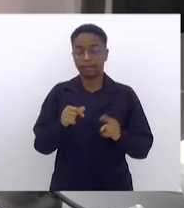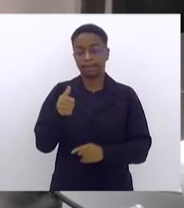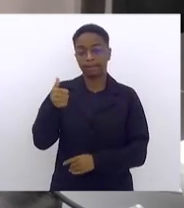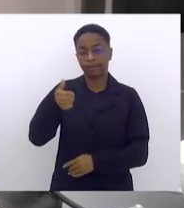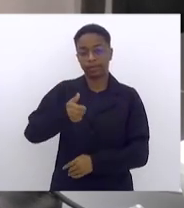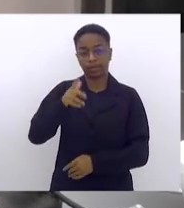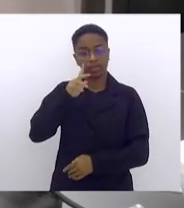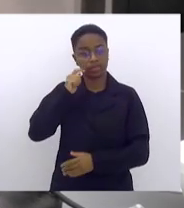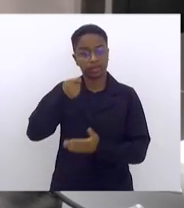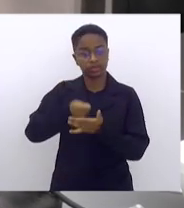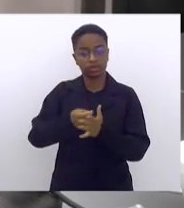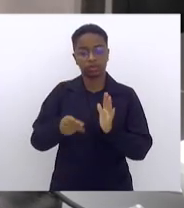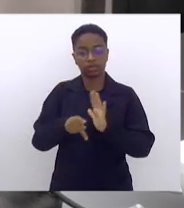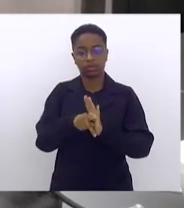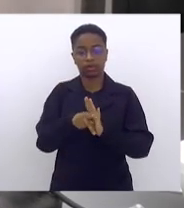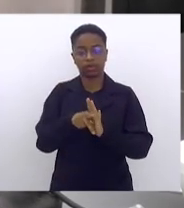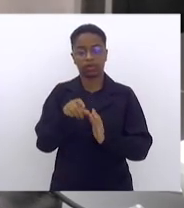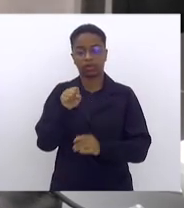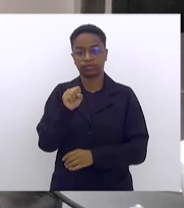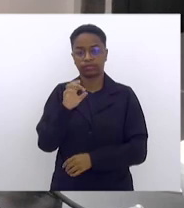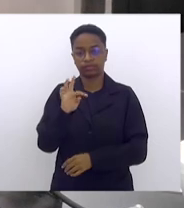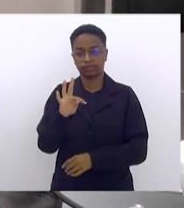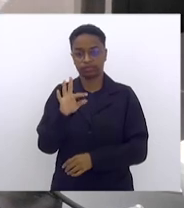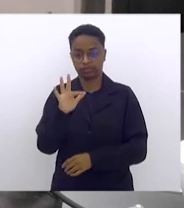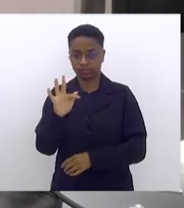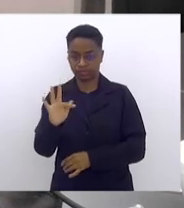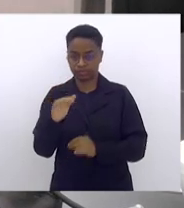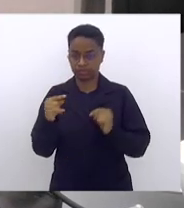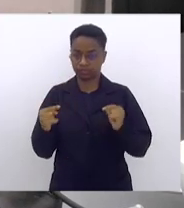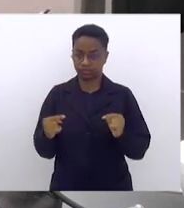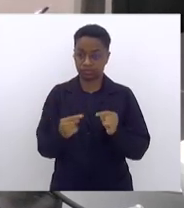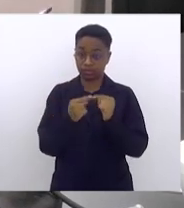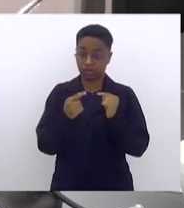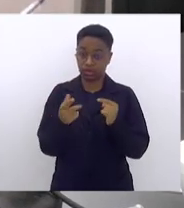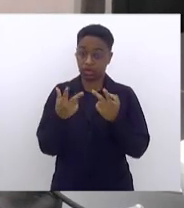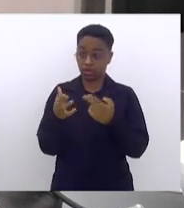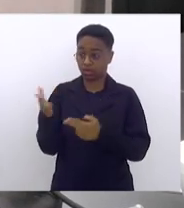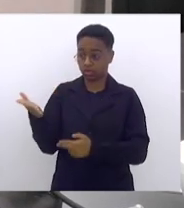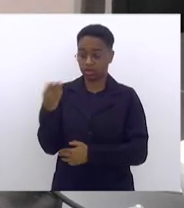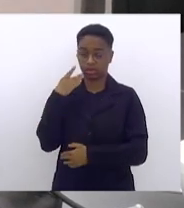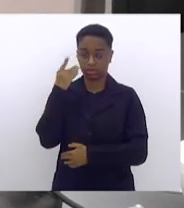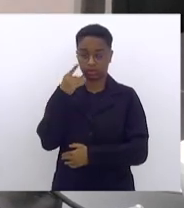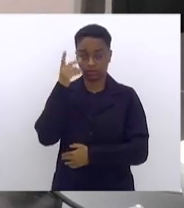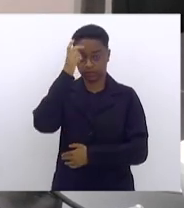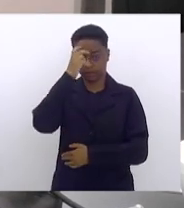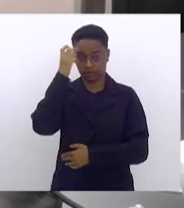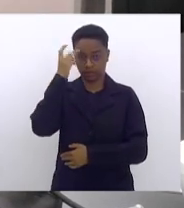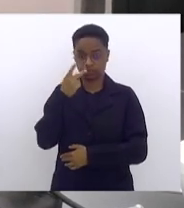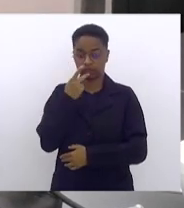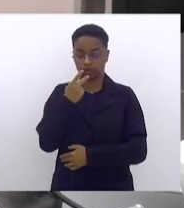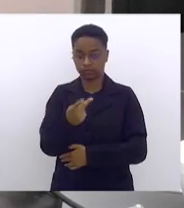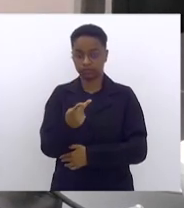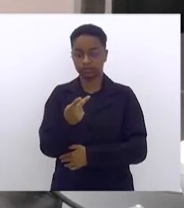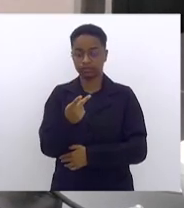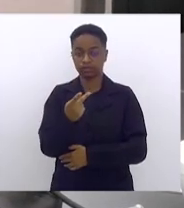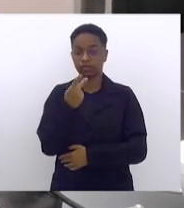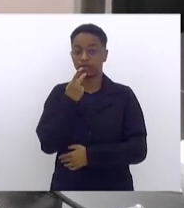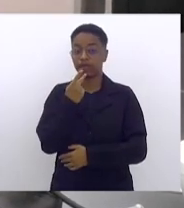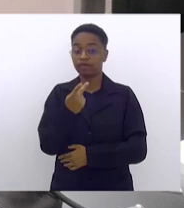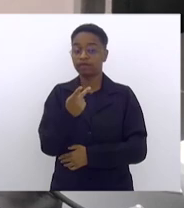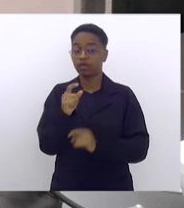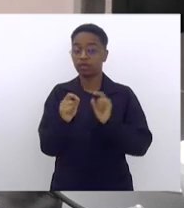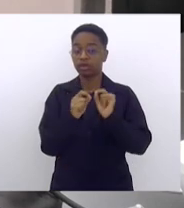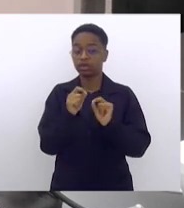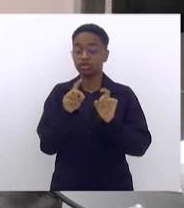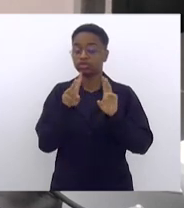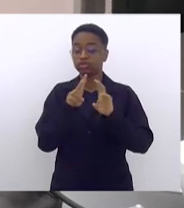essas decisões do STF, elas dizem respeito, conforme disse a deputada Verônica, sobre a